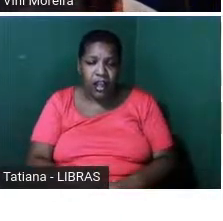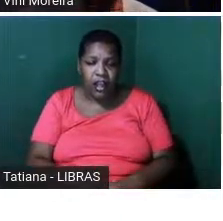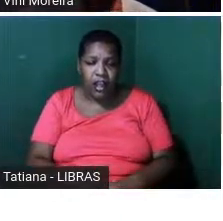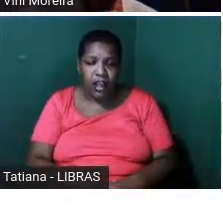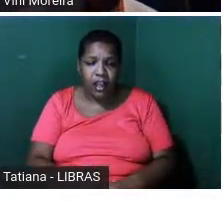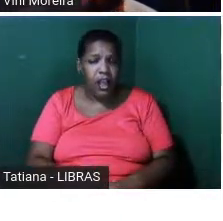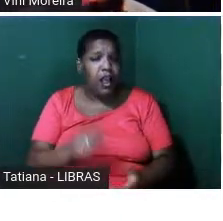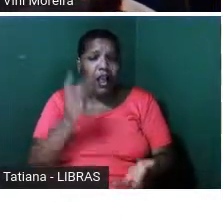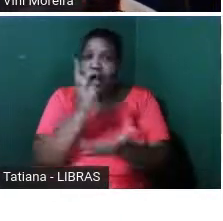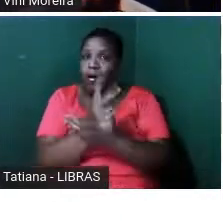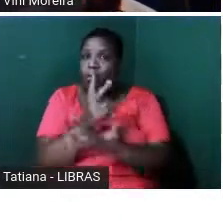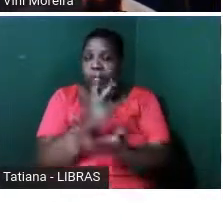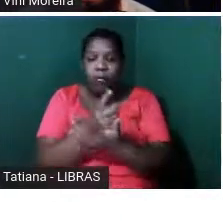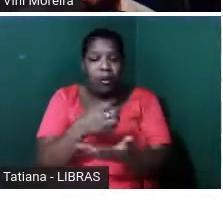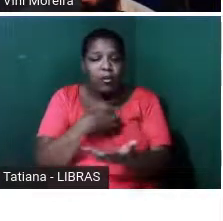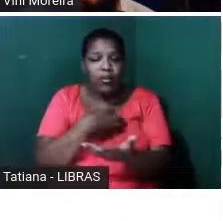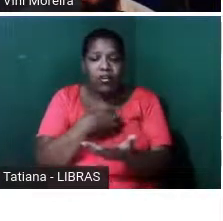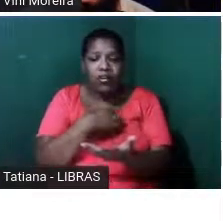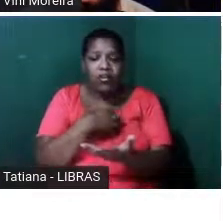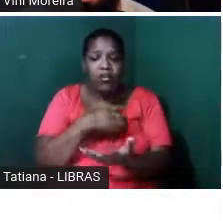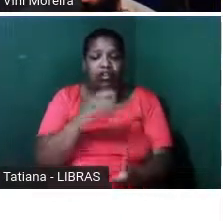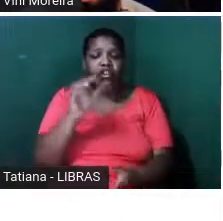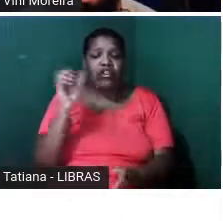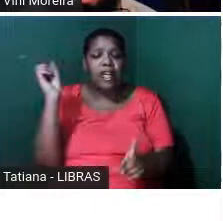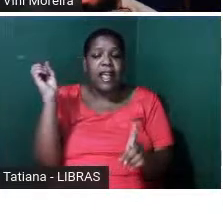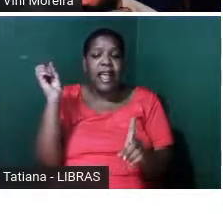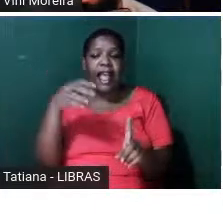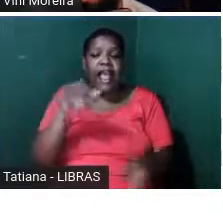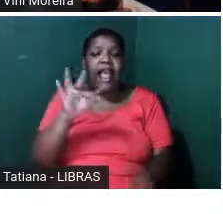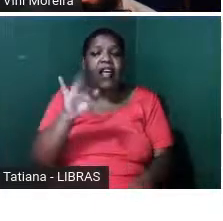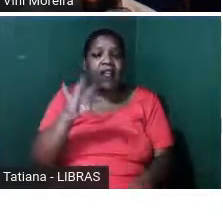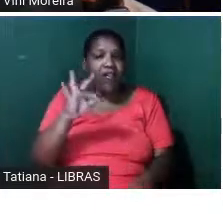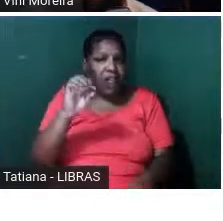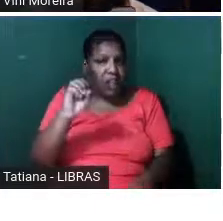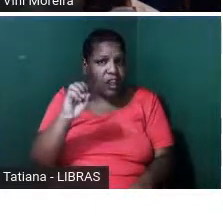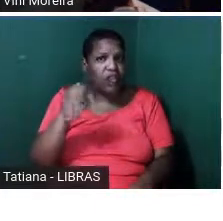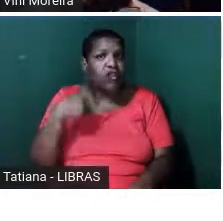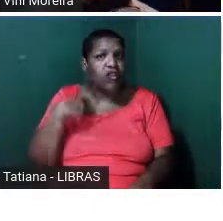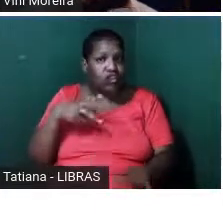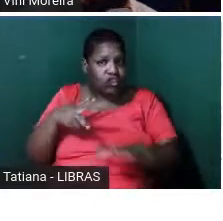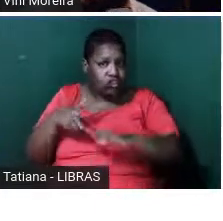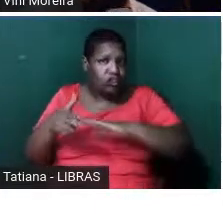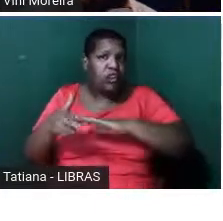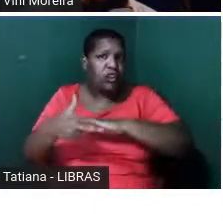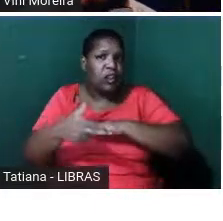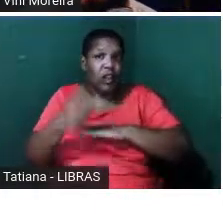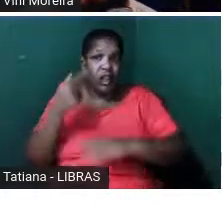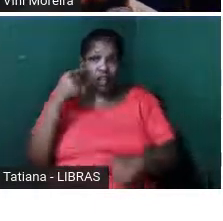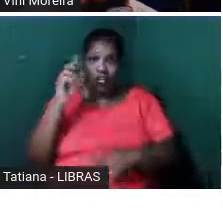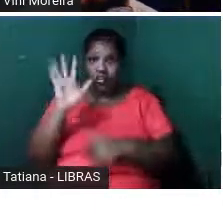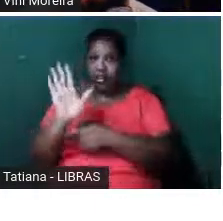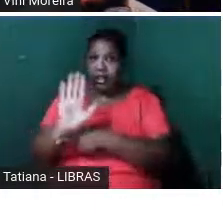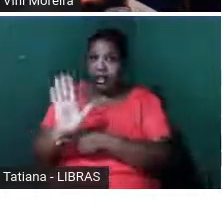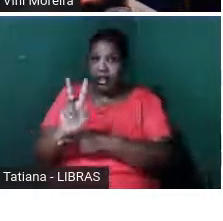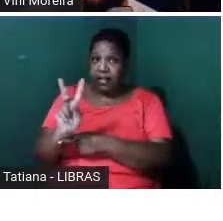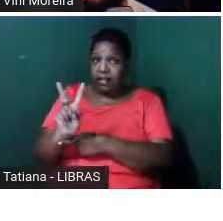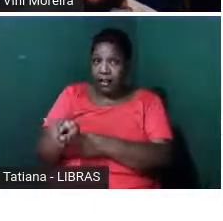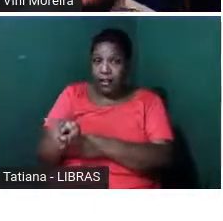Esse é o mesmo tipo de efeito ao mesmo tipo de edição porque quando a gente está assistindo